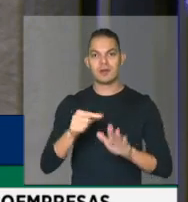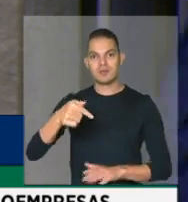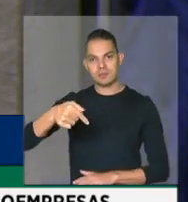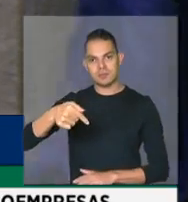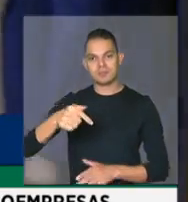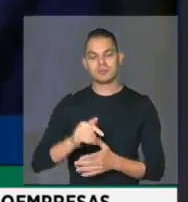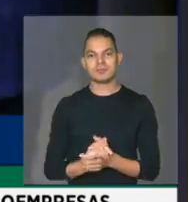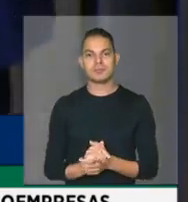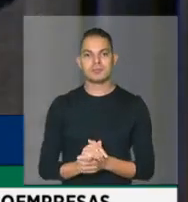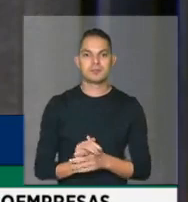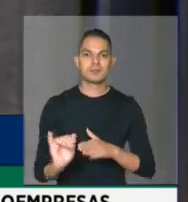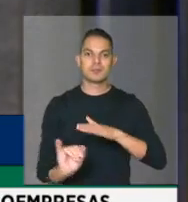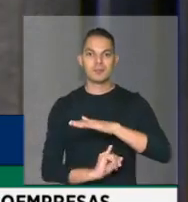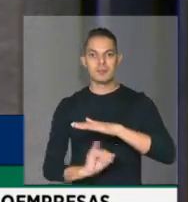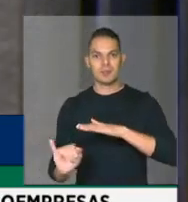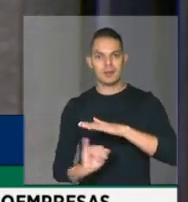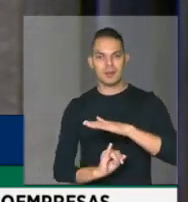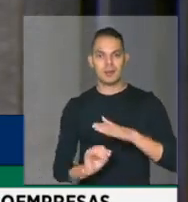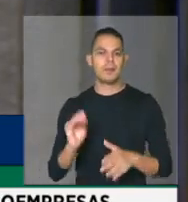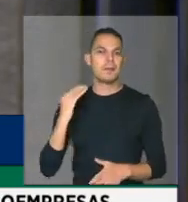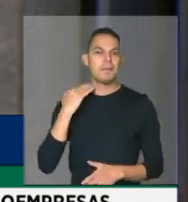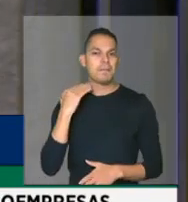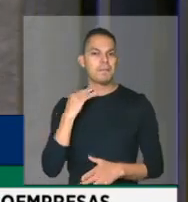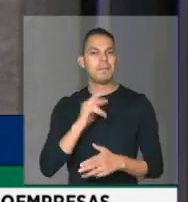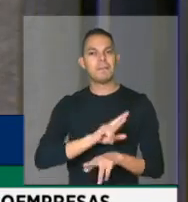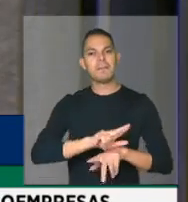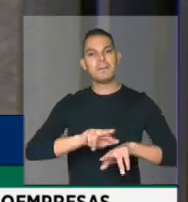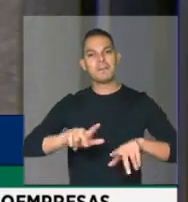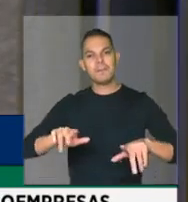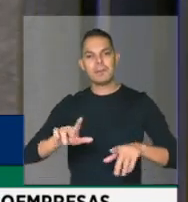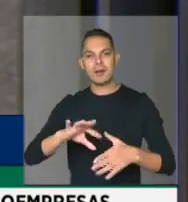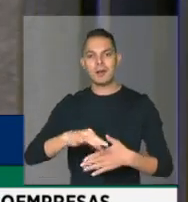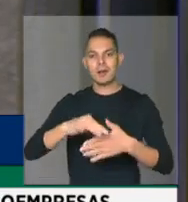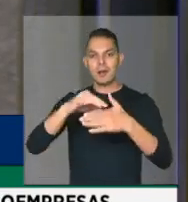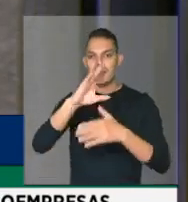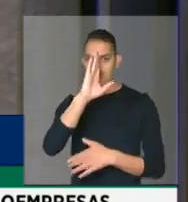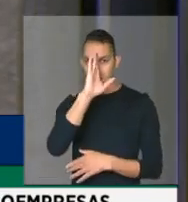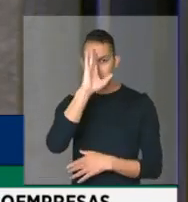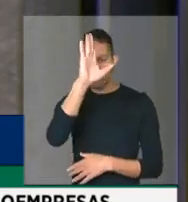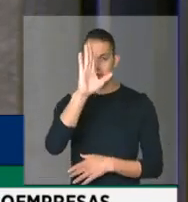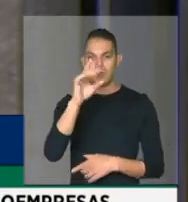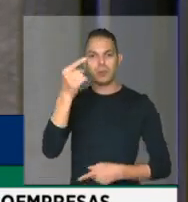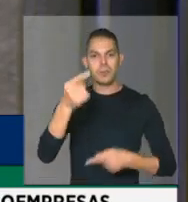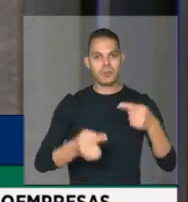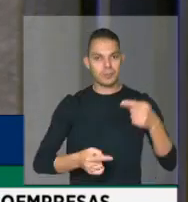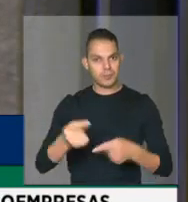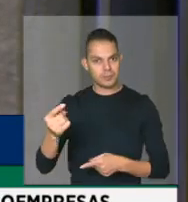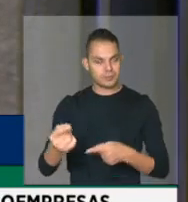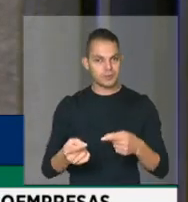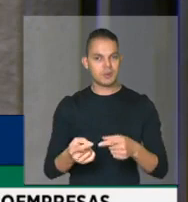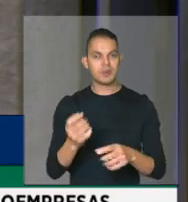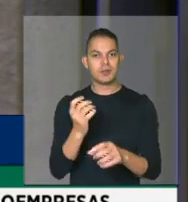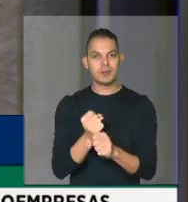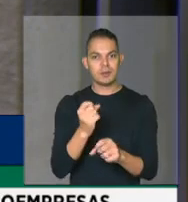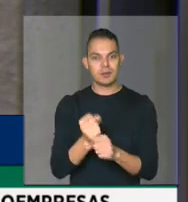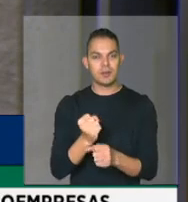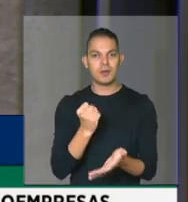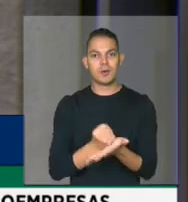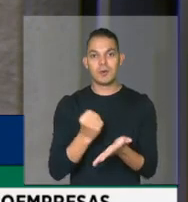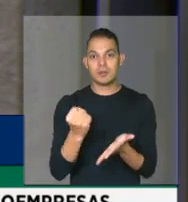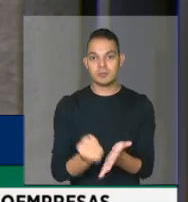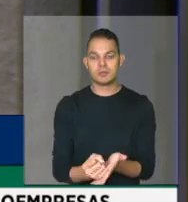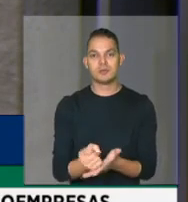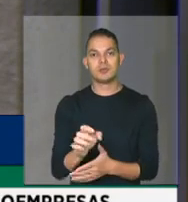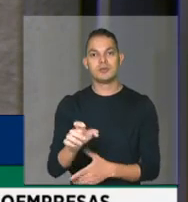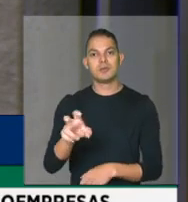7º. As instituições financeiras públicas federais deverão priorizar em suas políticas operacionais as contratações de